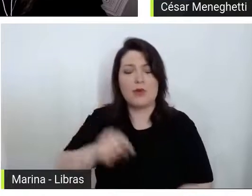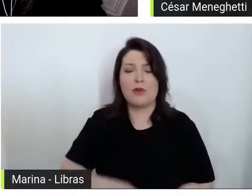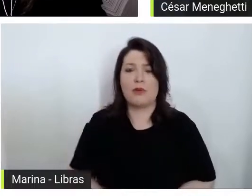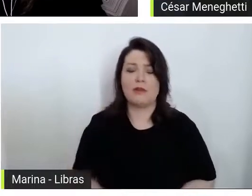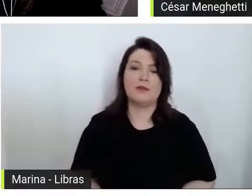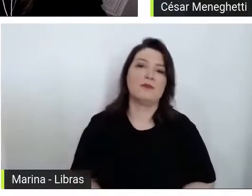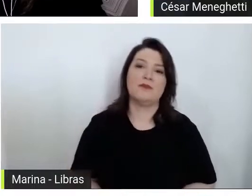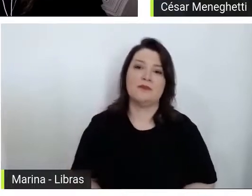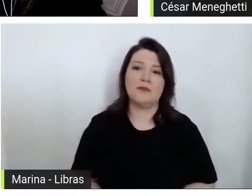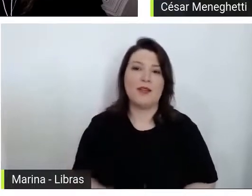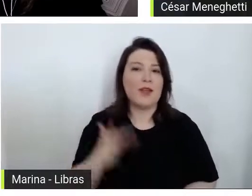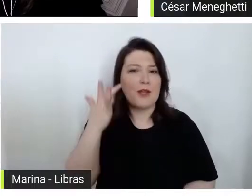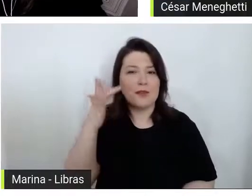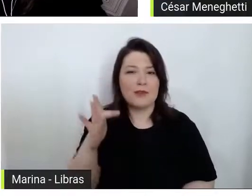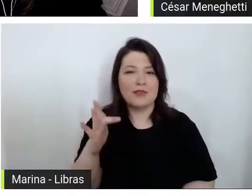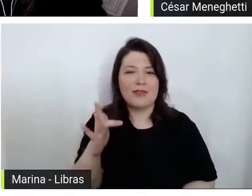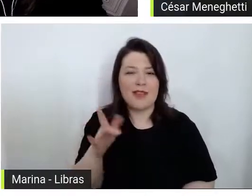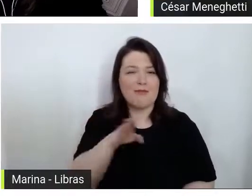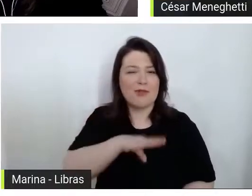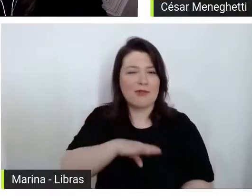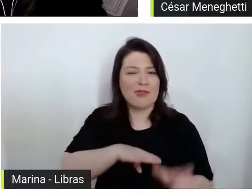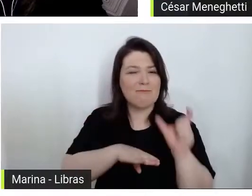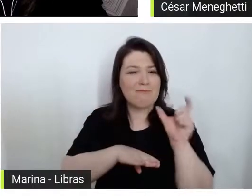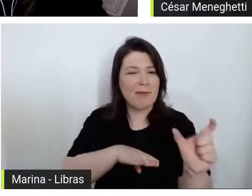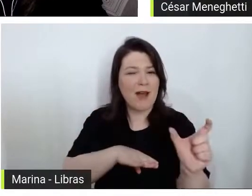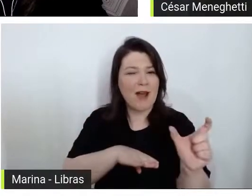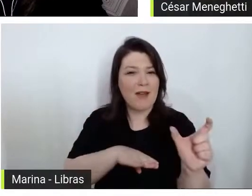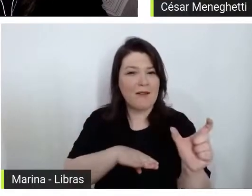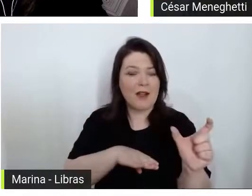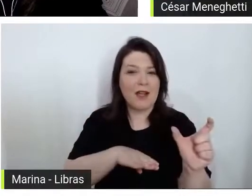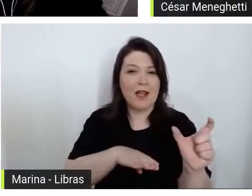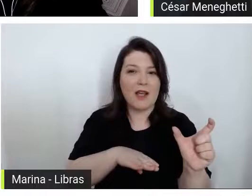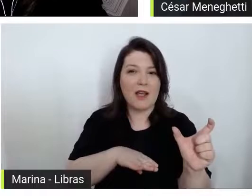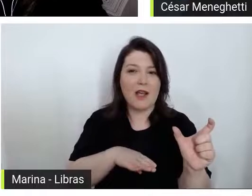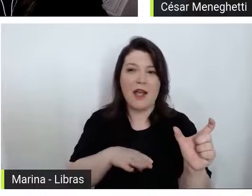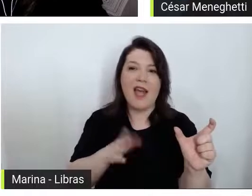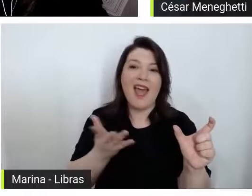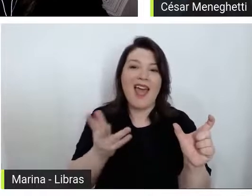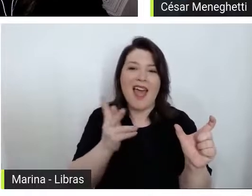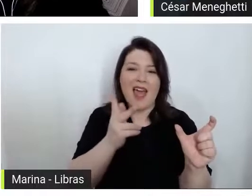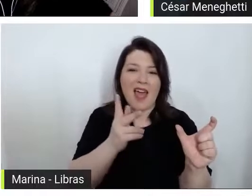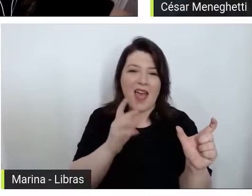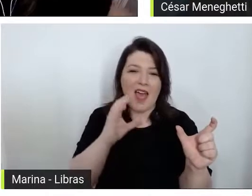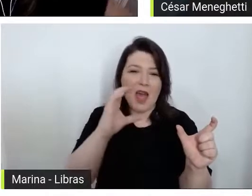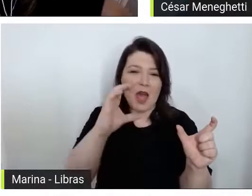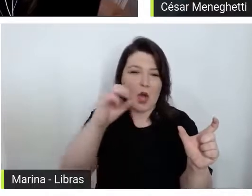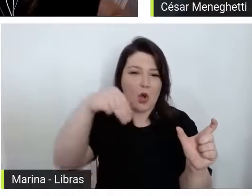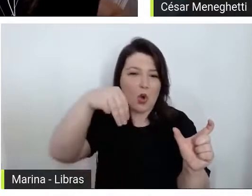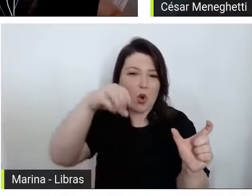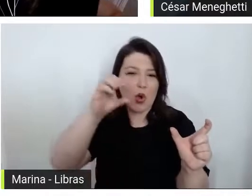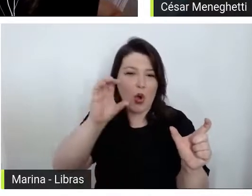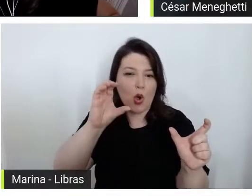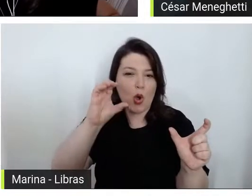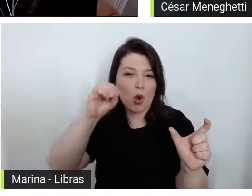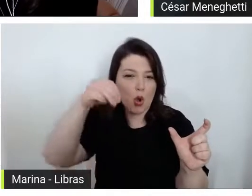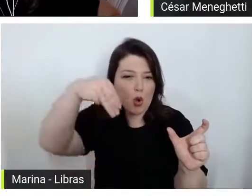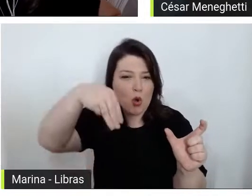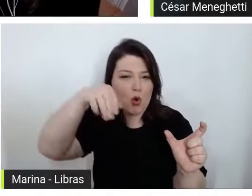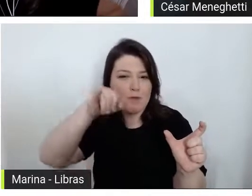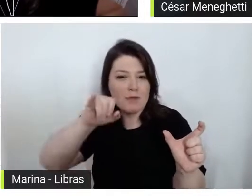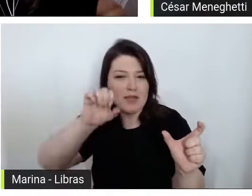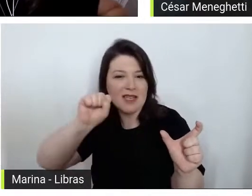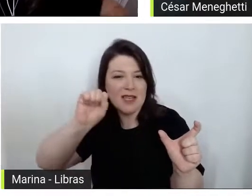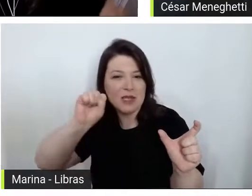não sei como é que se fala em português, aqui se fala comitente, a pessoa que comissiona, comissionador, sei lá o quê,